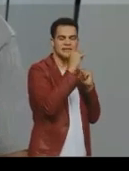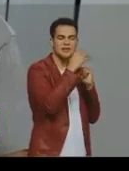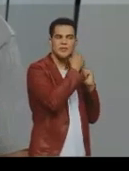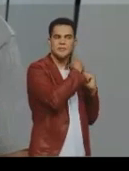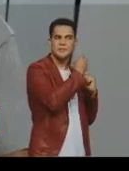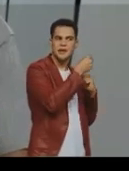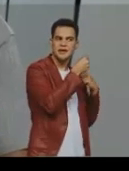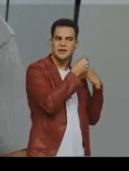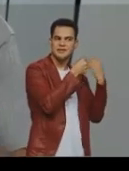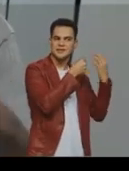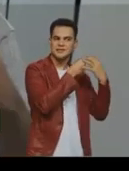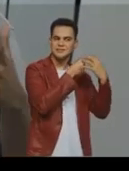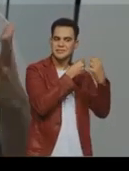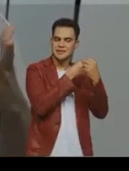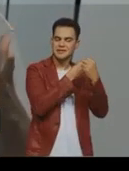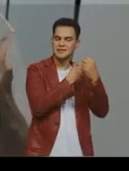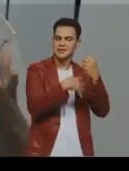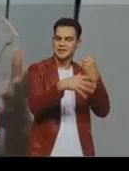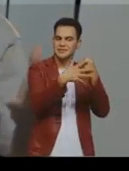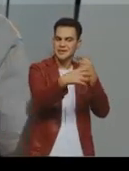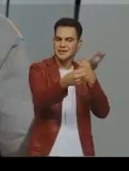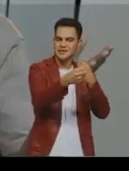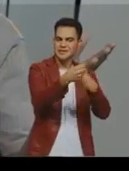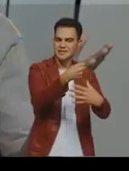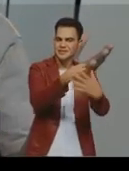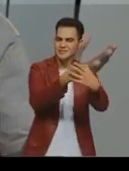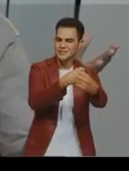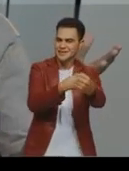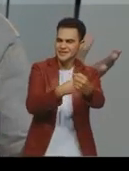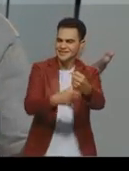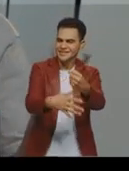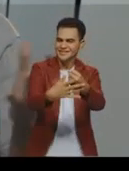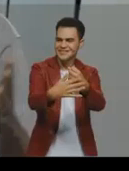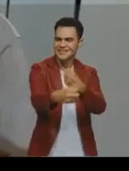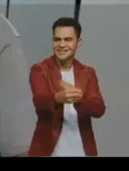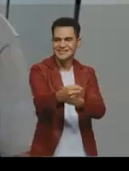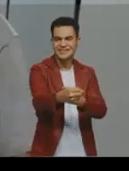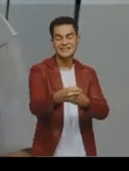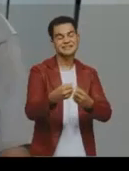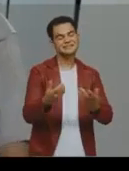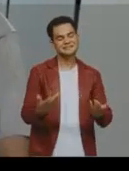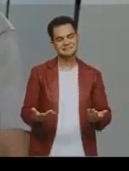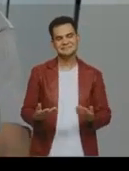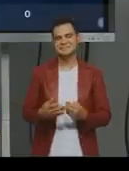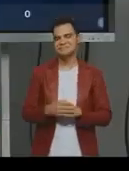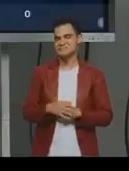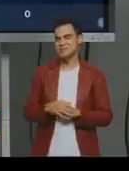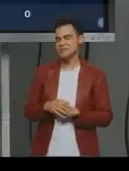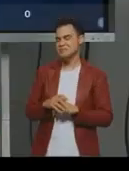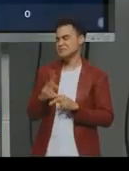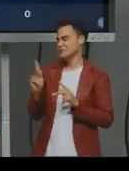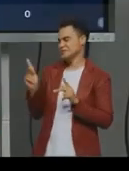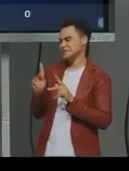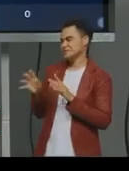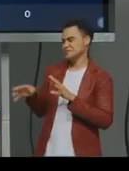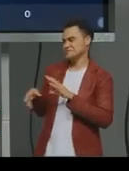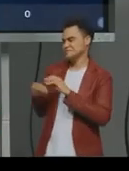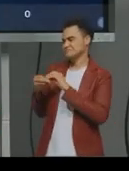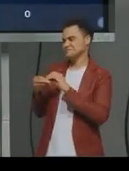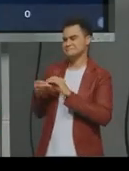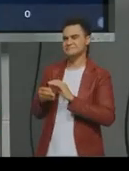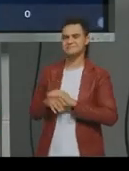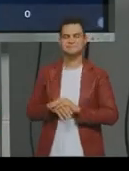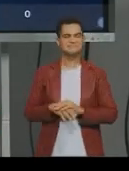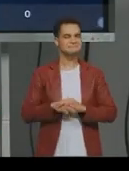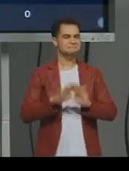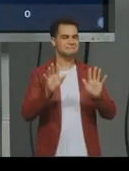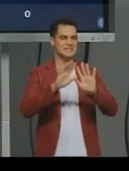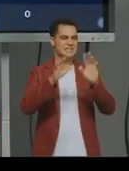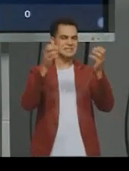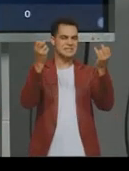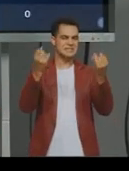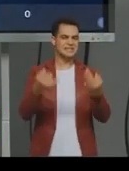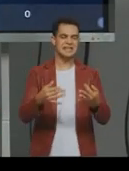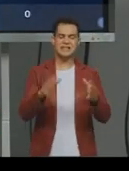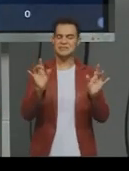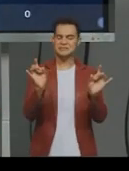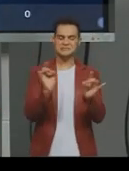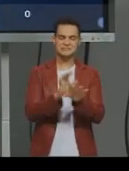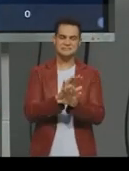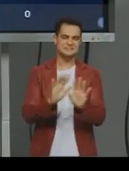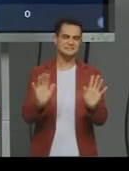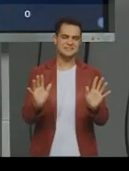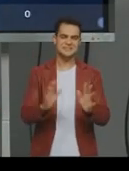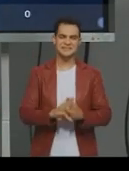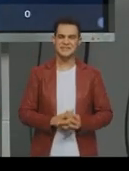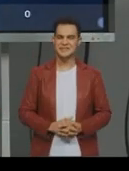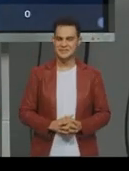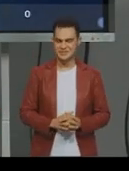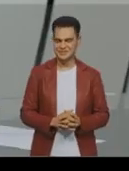mim. Essa é a ideia de hereditariedade. Se o professor Vinícius tiver algum complemento, fica à vontade. Não, o Bruno explicou perfeitamente a hereditariedade, né?